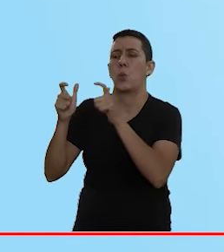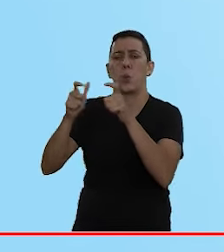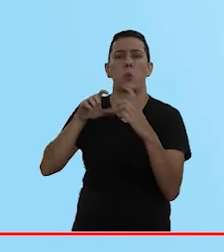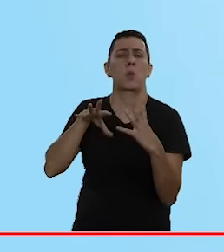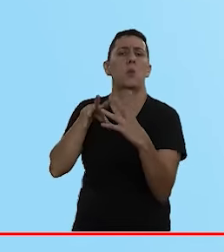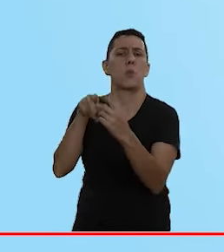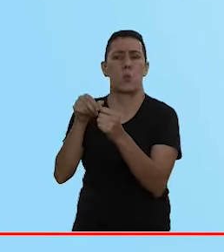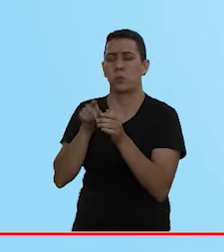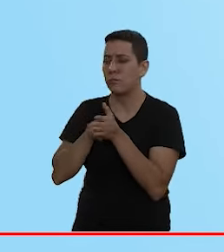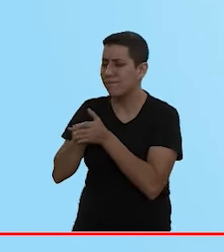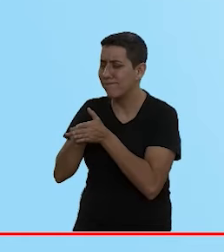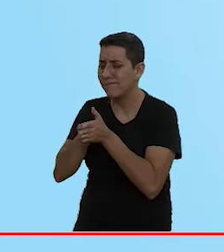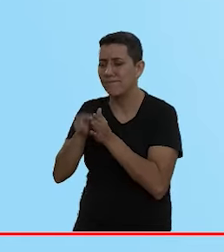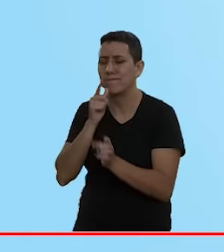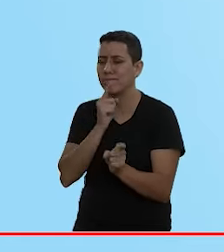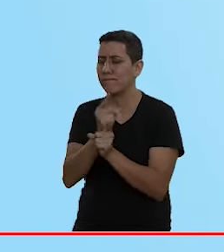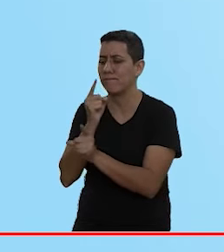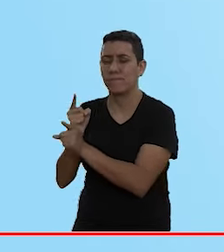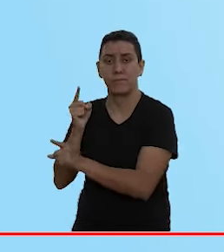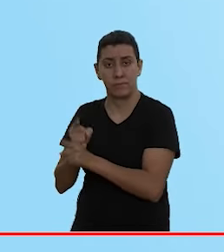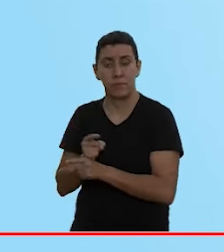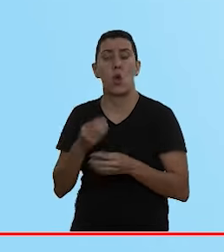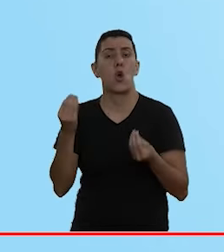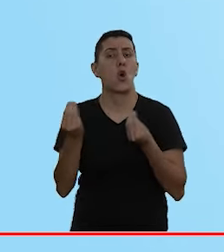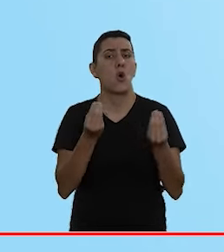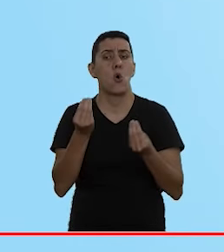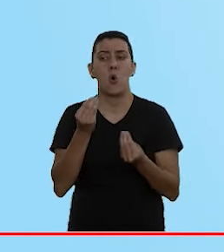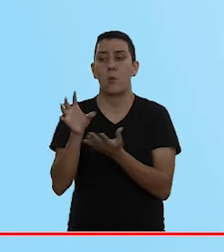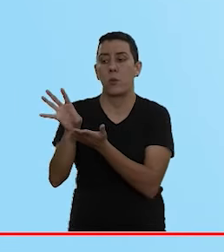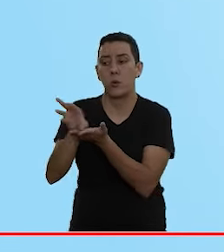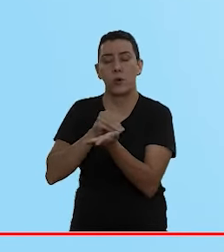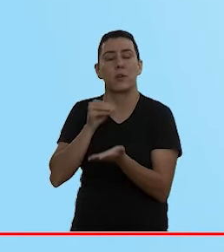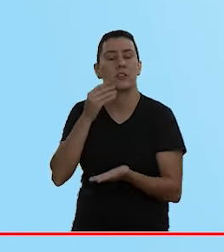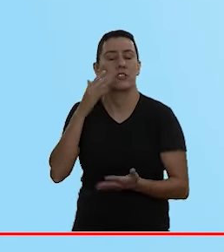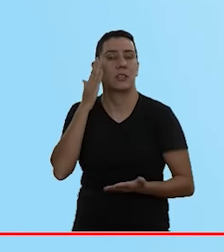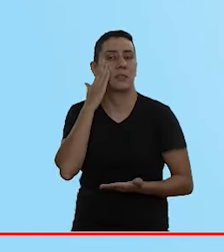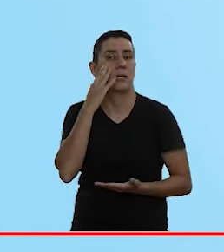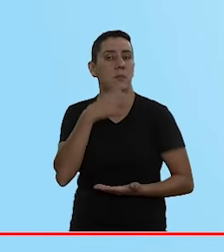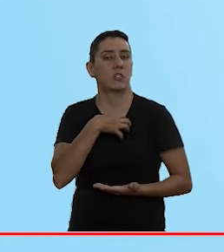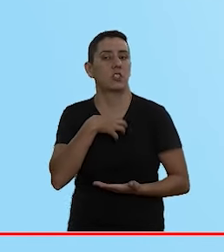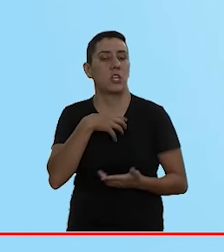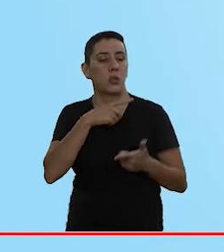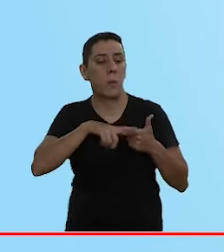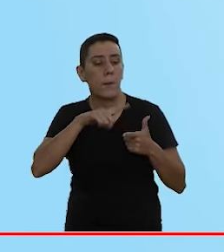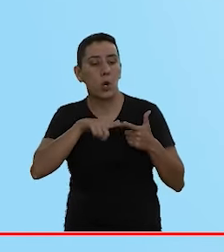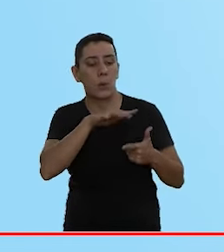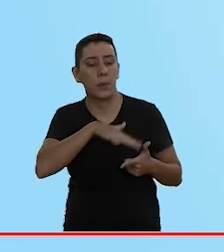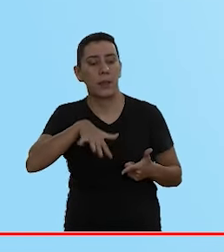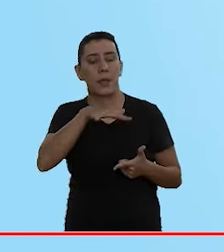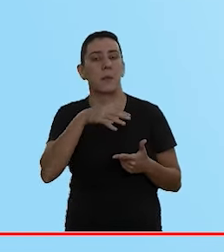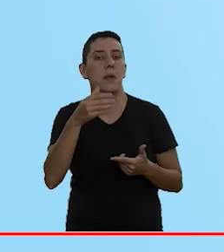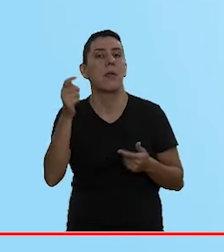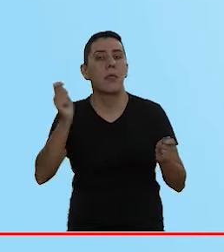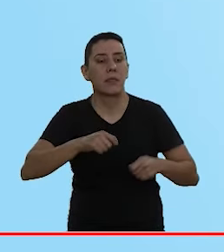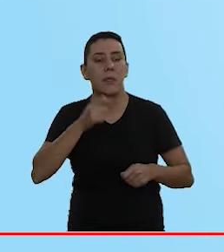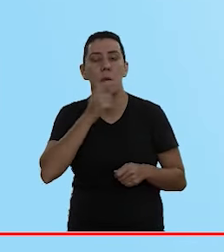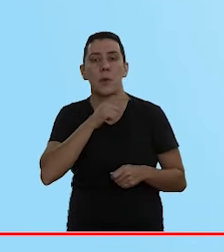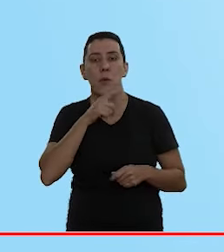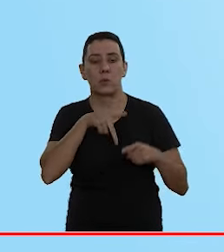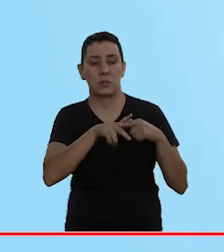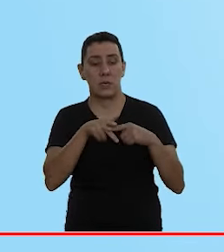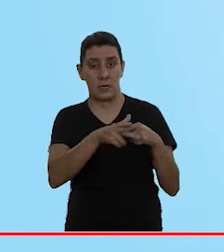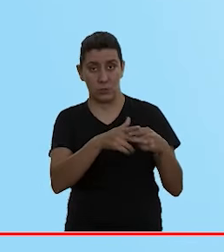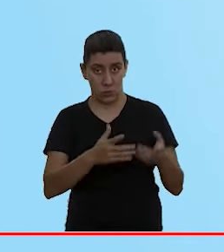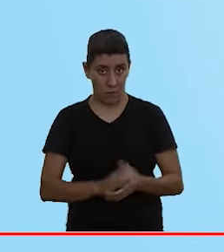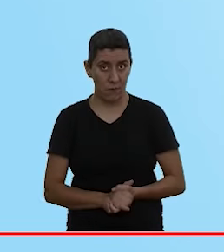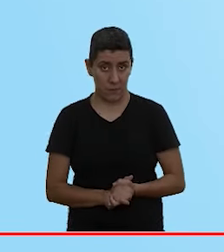mundo. A gente consegue detectar qual é o tipo de defeito, com o algoritmo só analisando sozinho